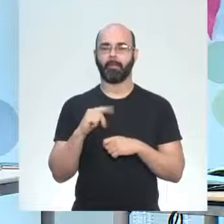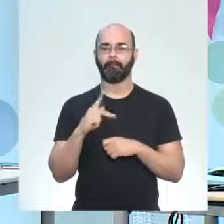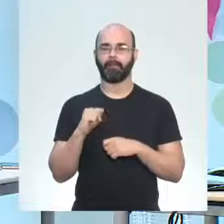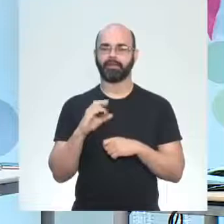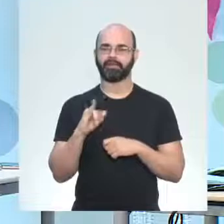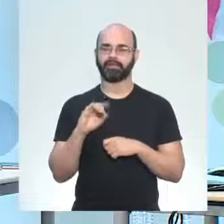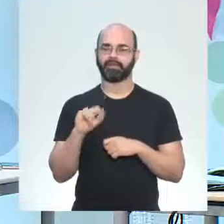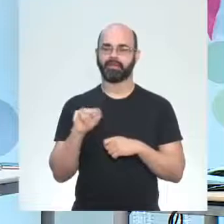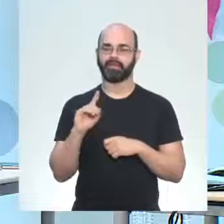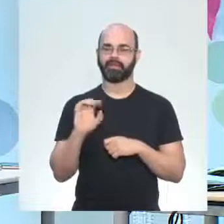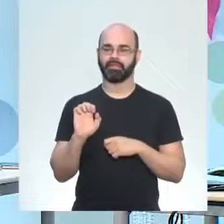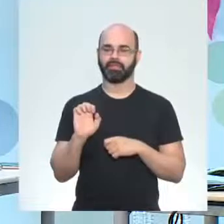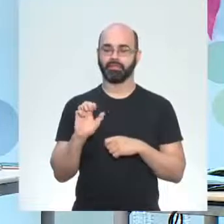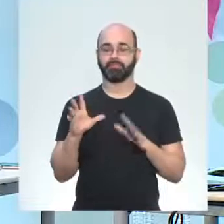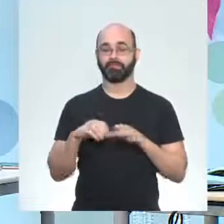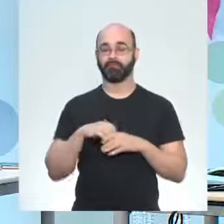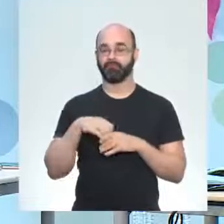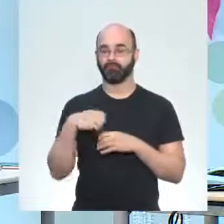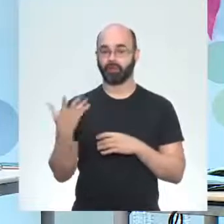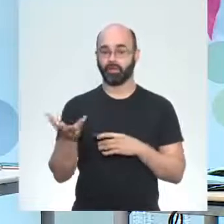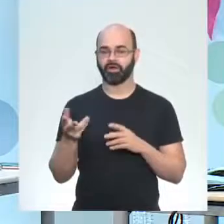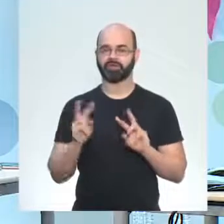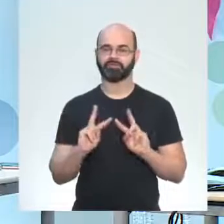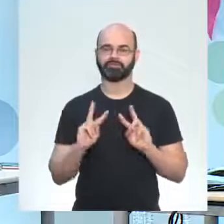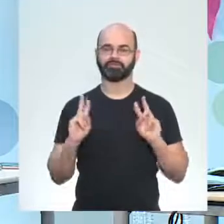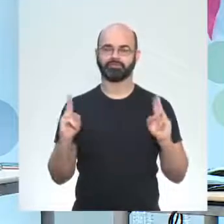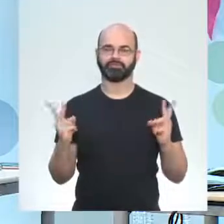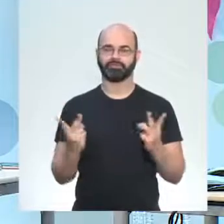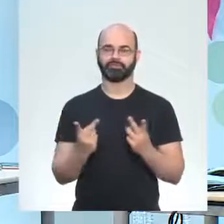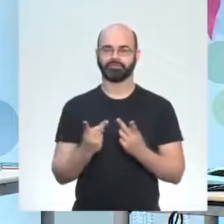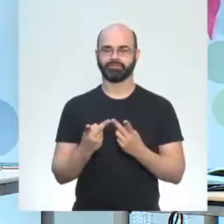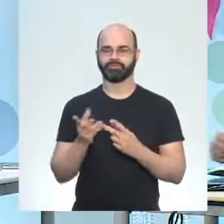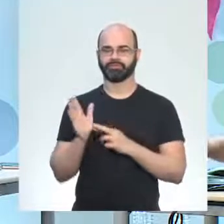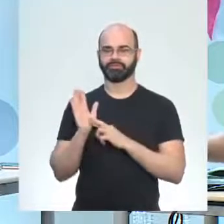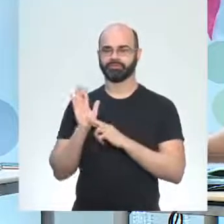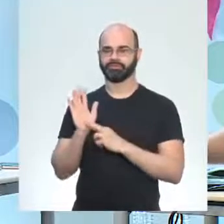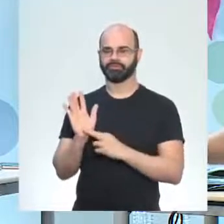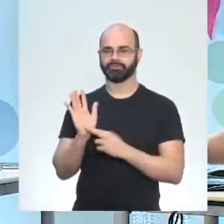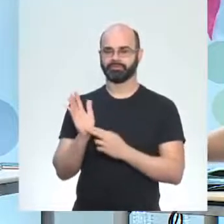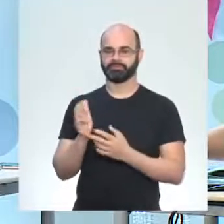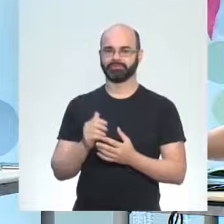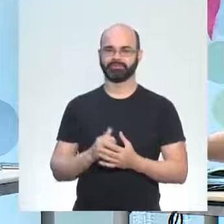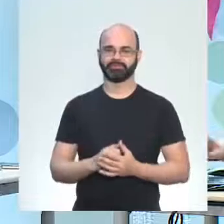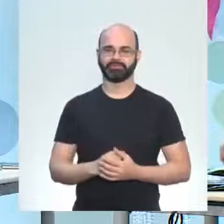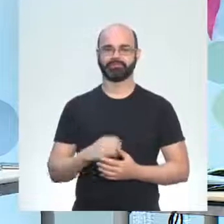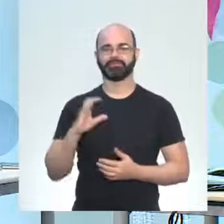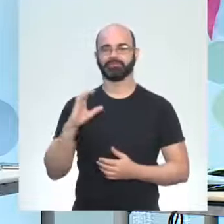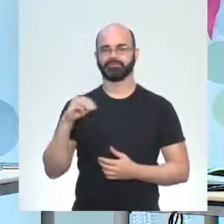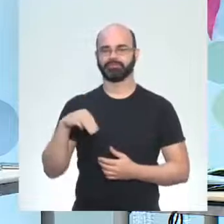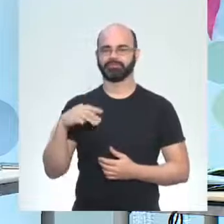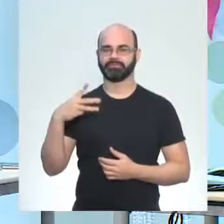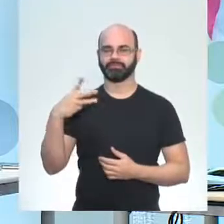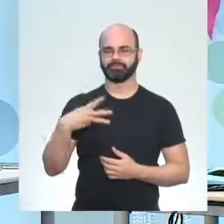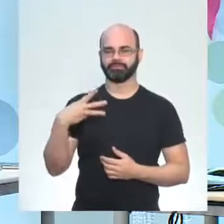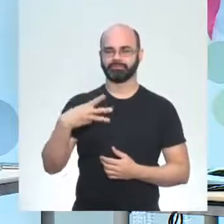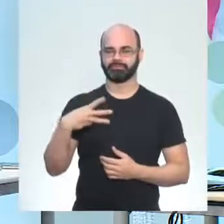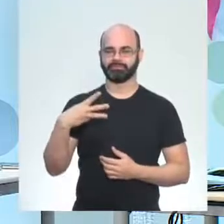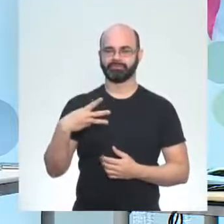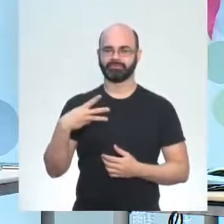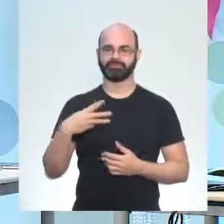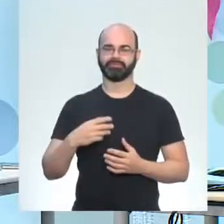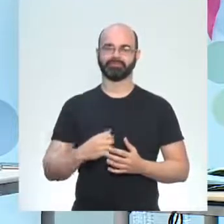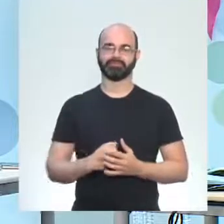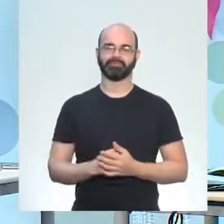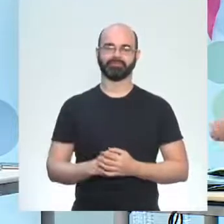gente está apresentando as externas, né? Então a gente apresenta isso daí como sendo centímetro cúbico, calculando as medidas do